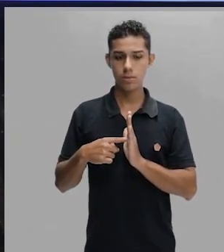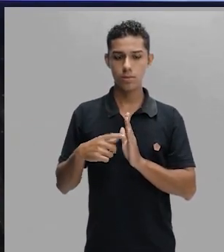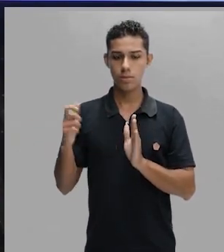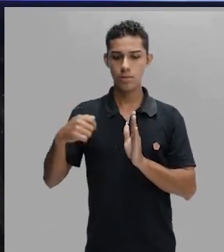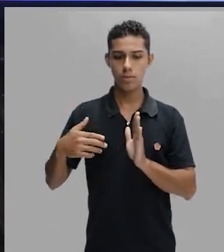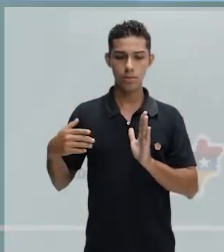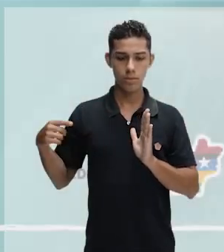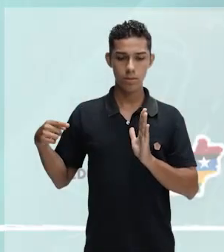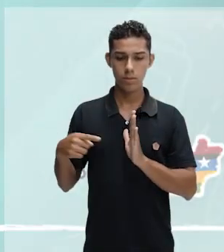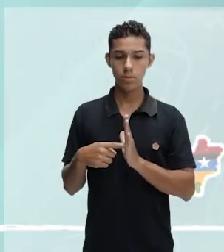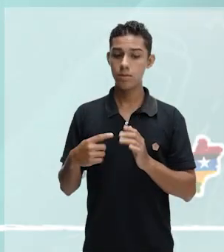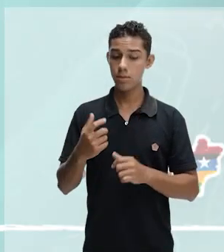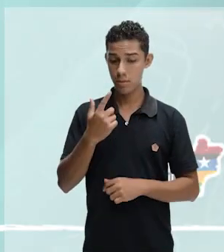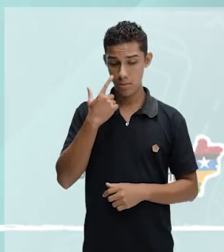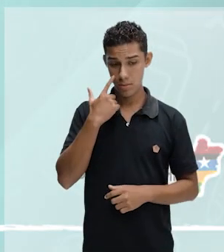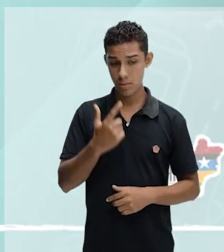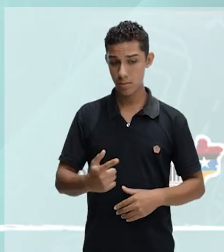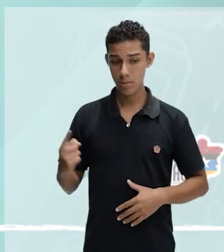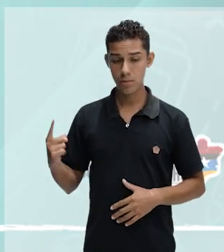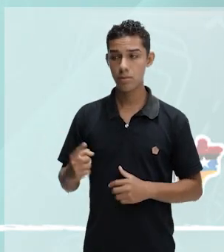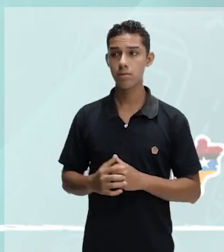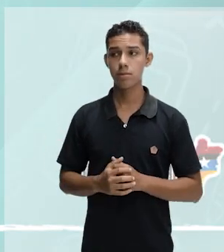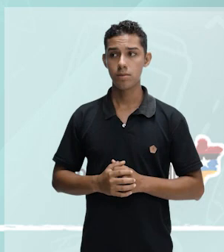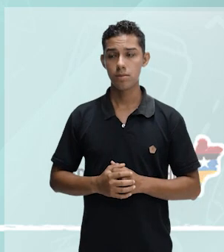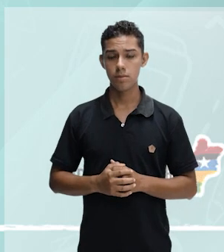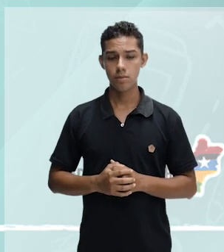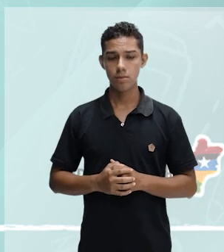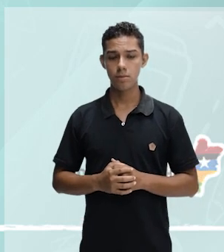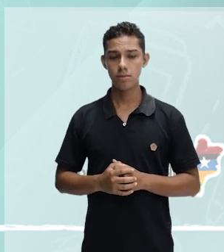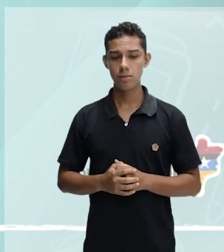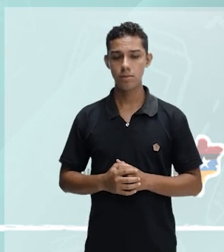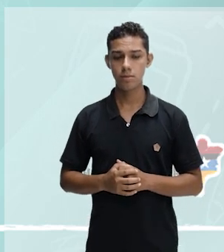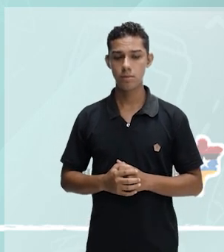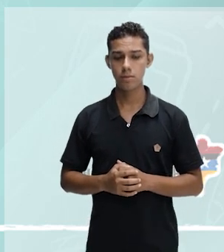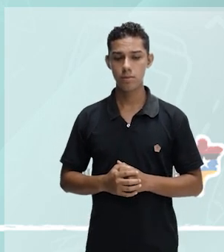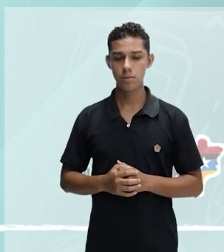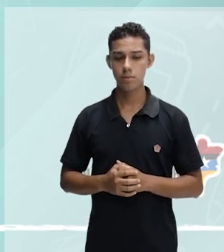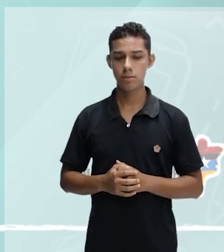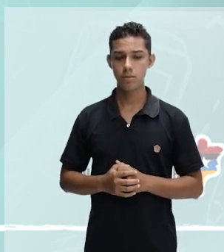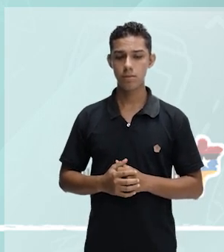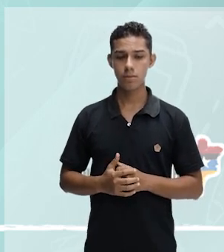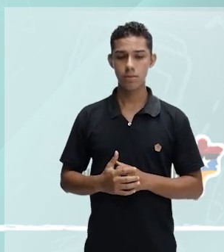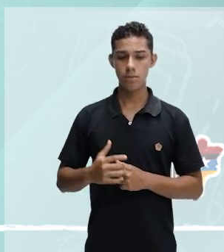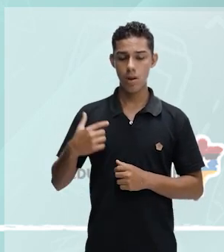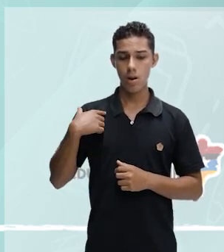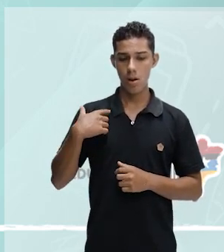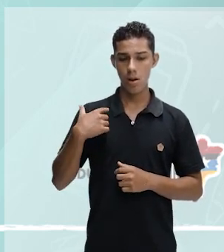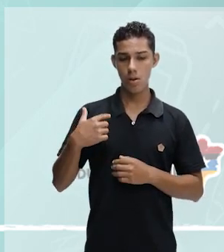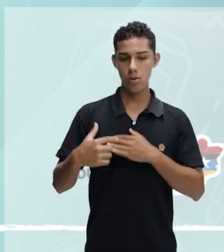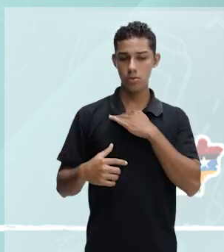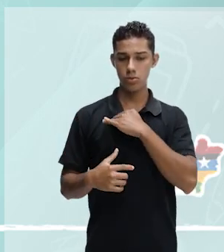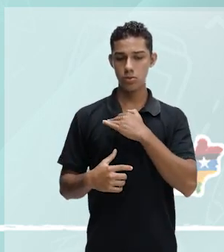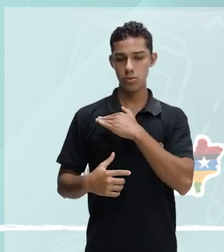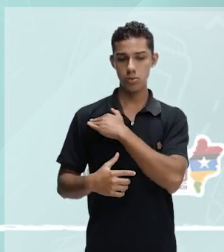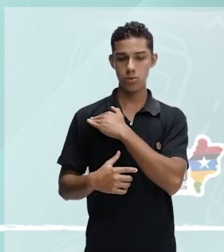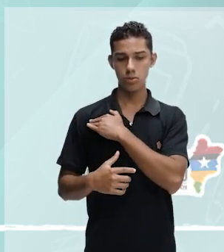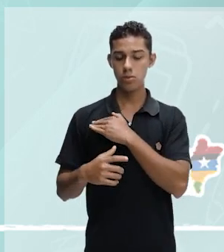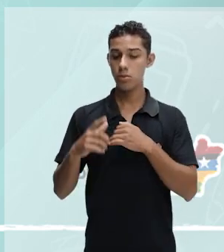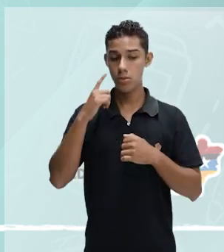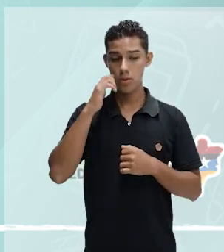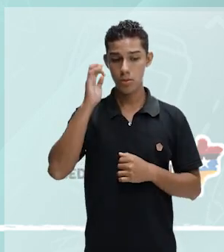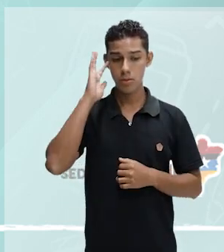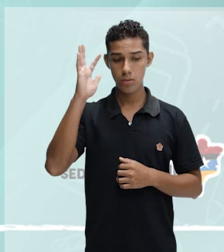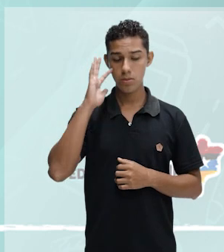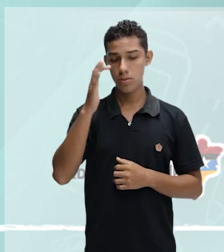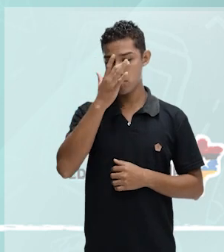lâmina, tá certo? Então percebam aqui na imagem, ó, o parafuso está entrando ali na região do ombro e está perfurando o quê? Imaginamos que esse